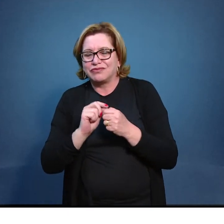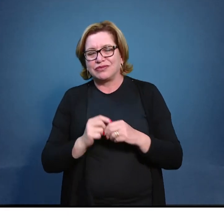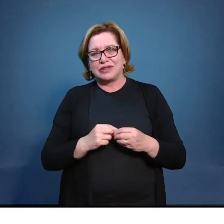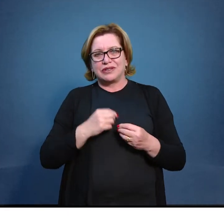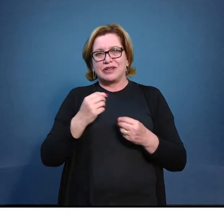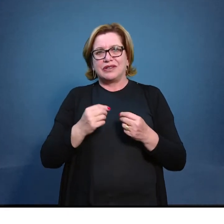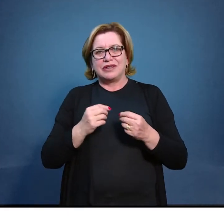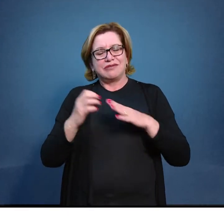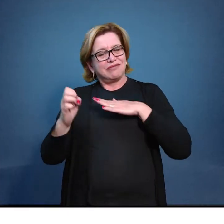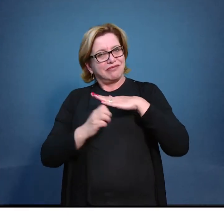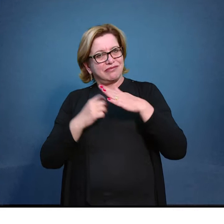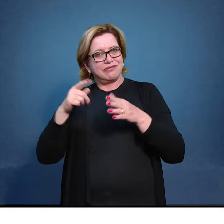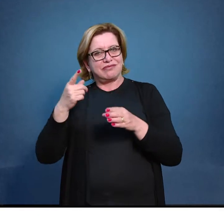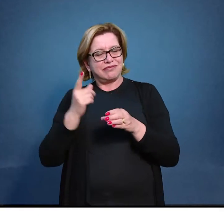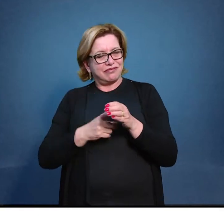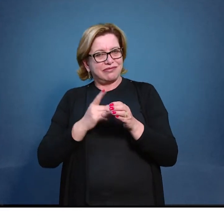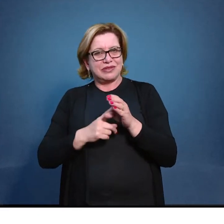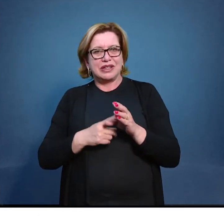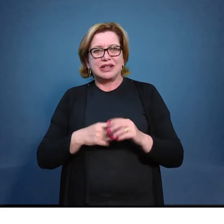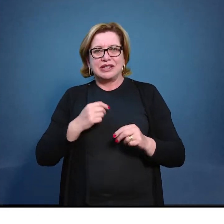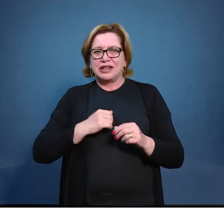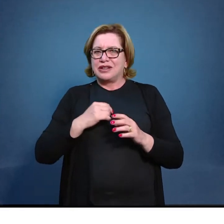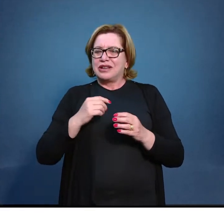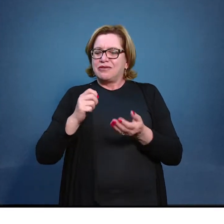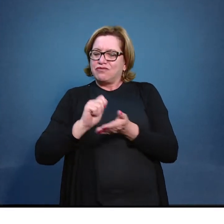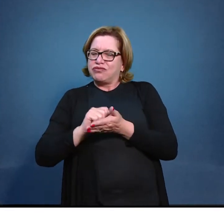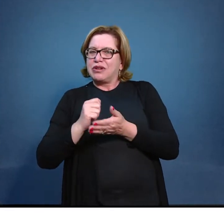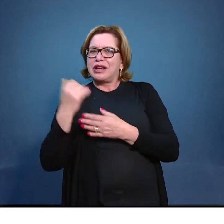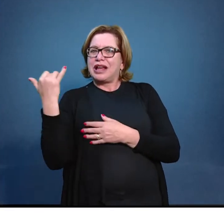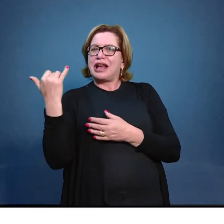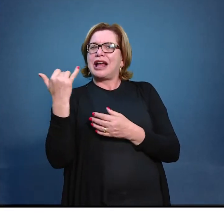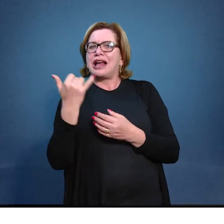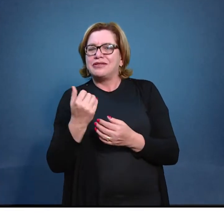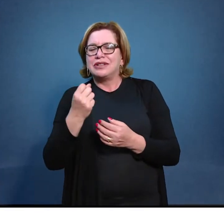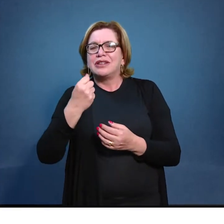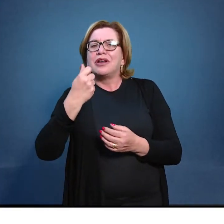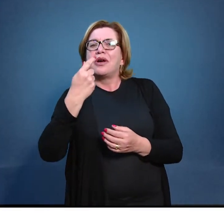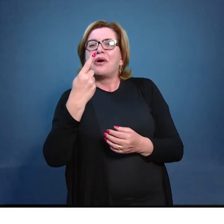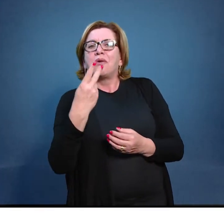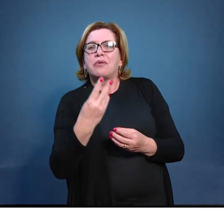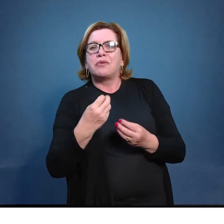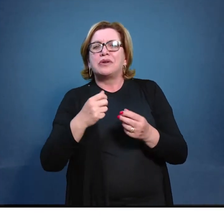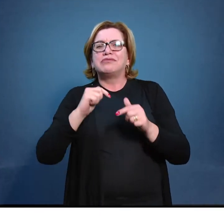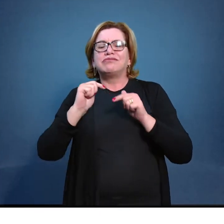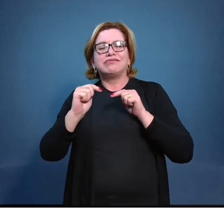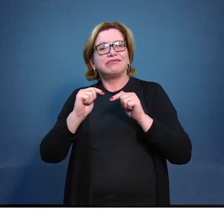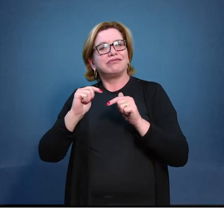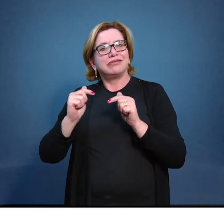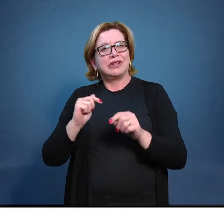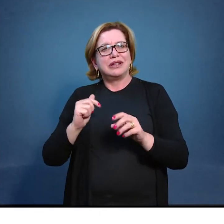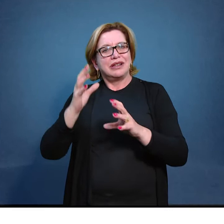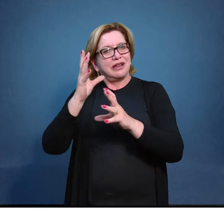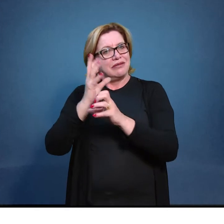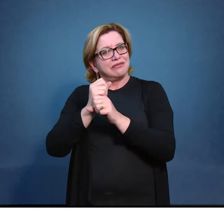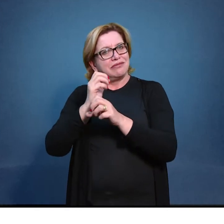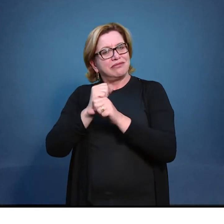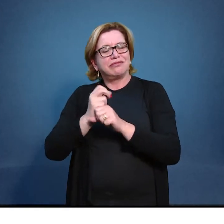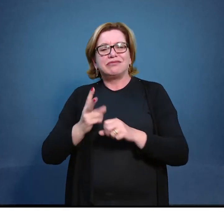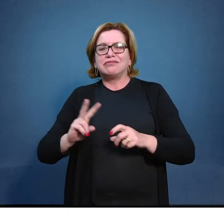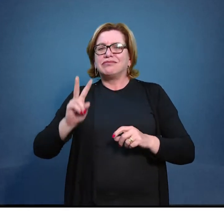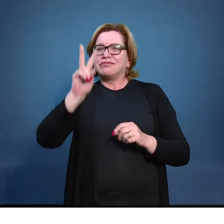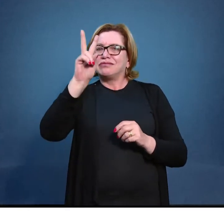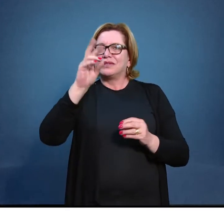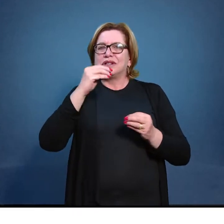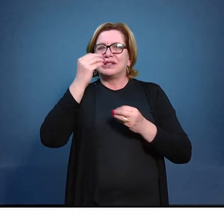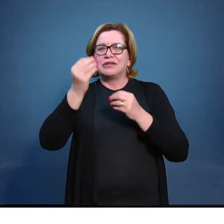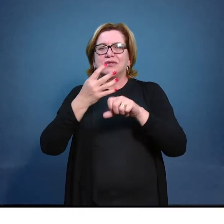uma empresa municipal. Essa empresa informa que prestou serviços durante o mês, num determinado valor, e